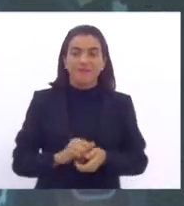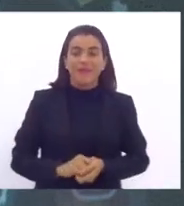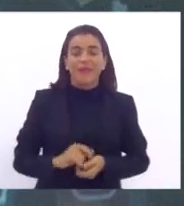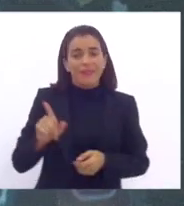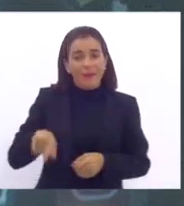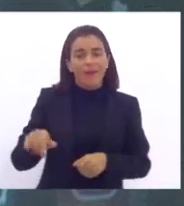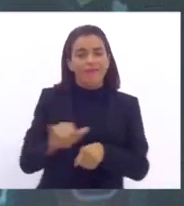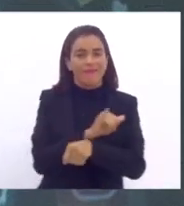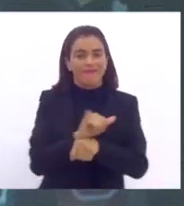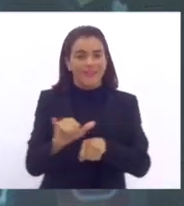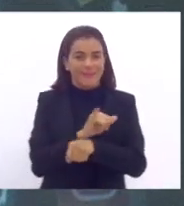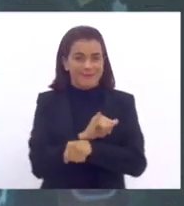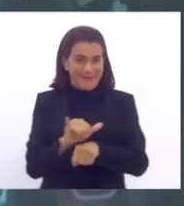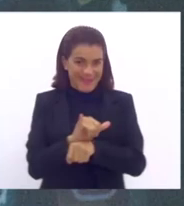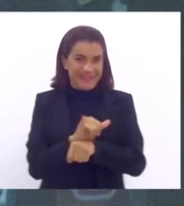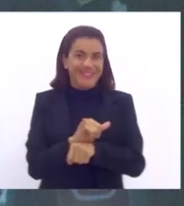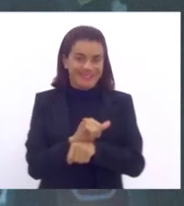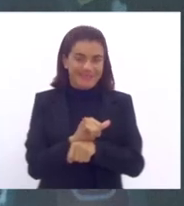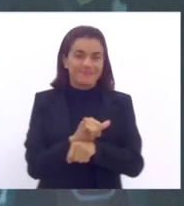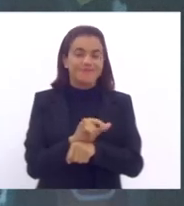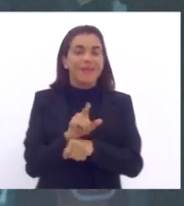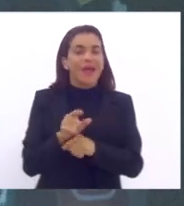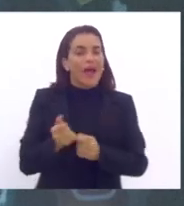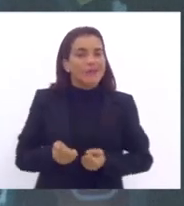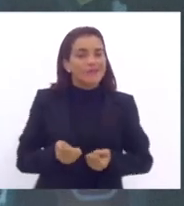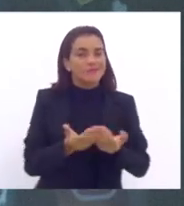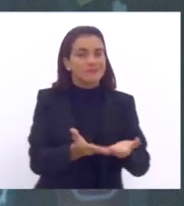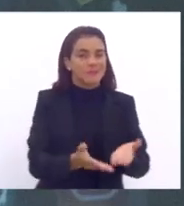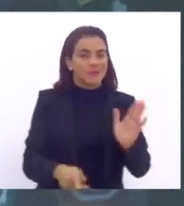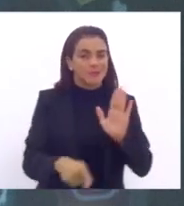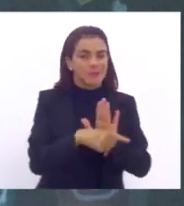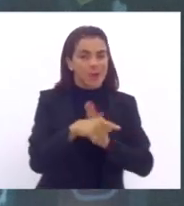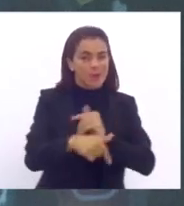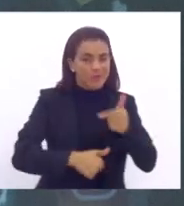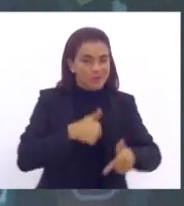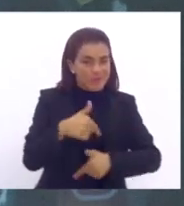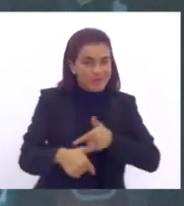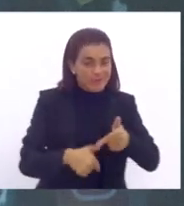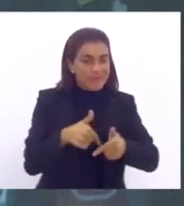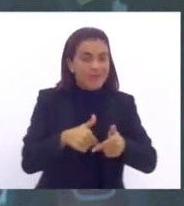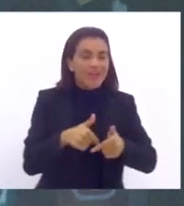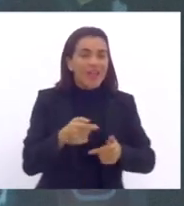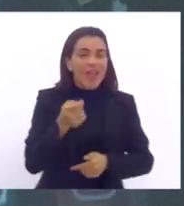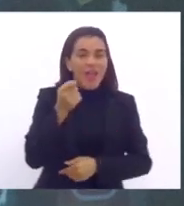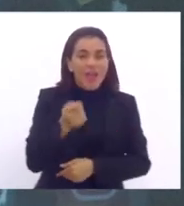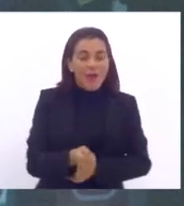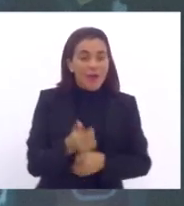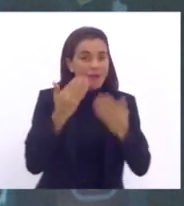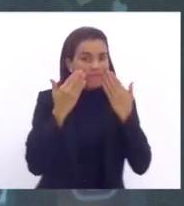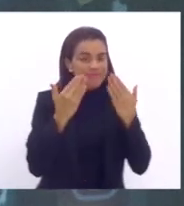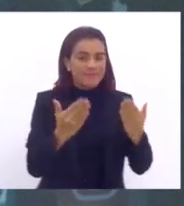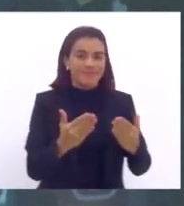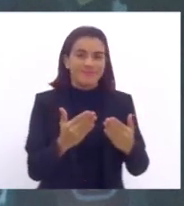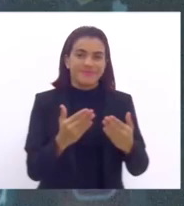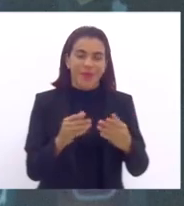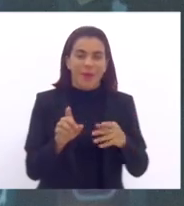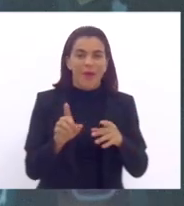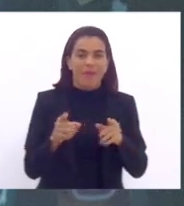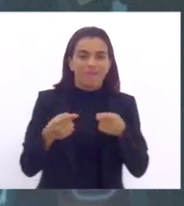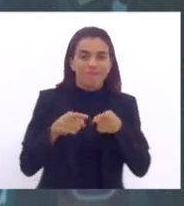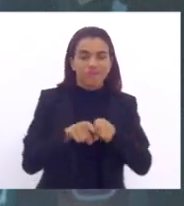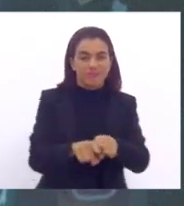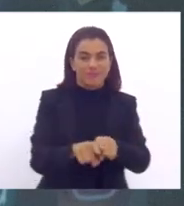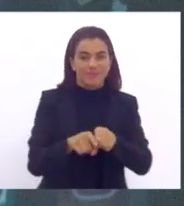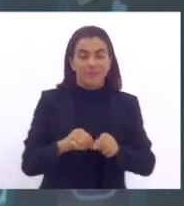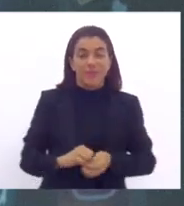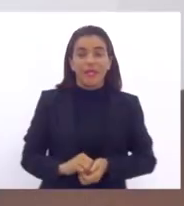ferramenta como um instrumento à disposição do próprio exercício é quase inerente ao mandato parlamentar todas